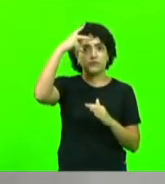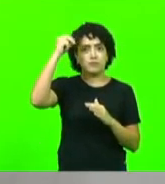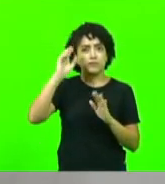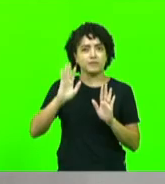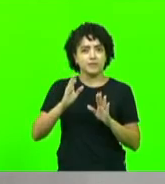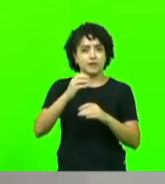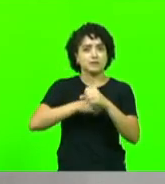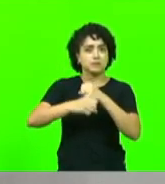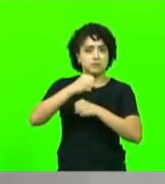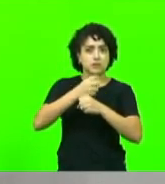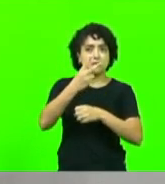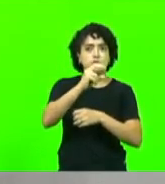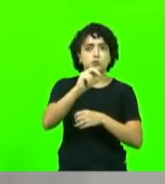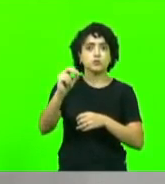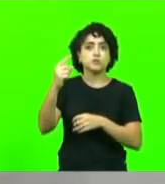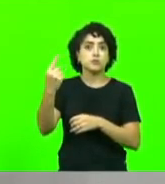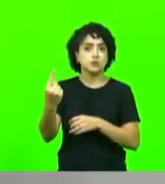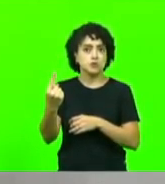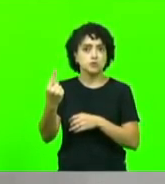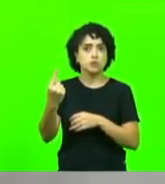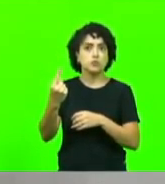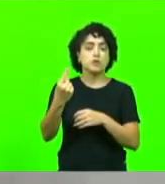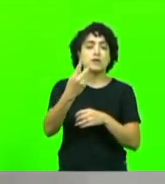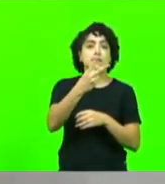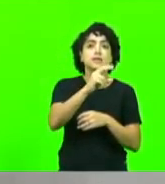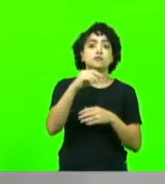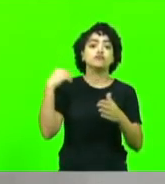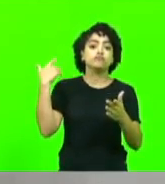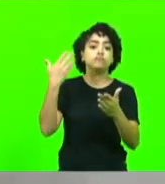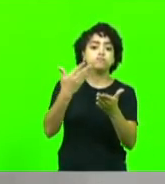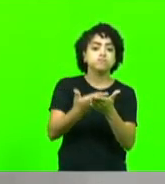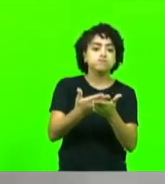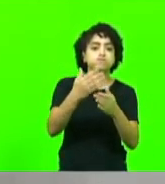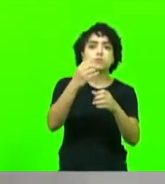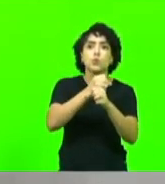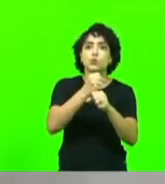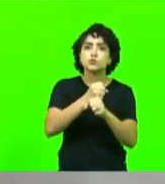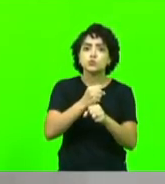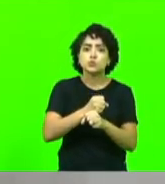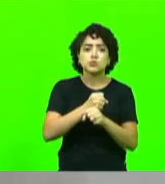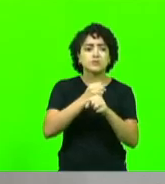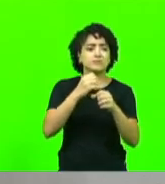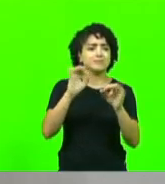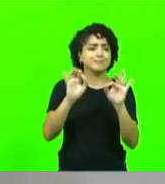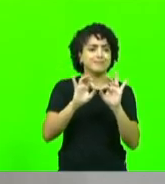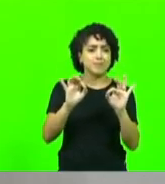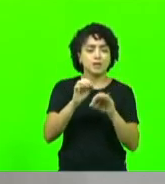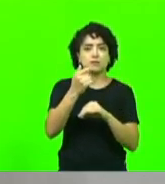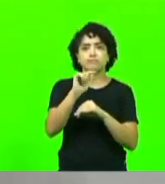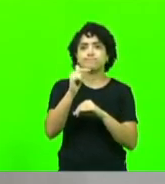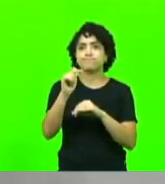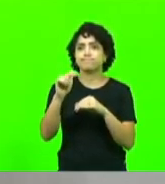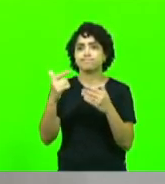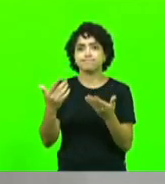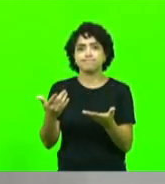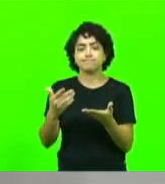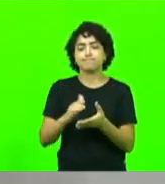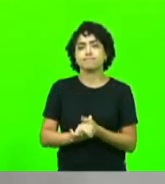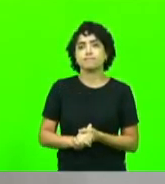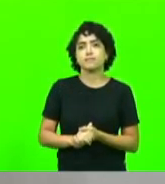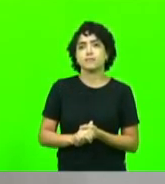2001. De 2001 para cá, não foi construído nenhuma sala de aula para receber os nossos alunos.